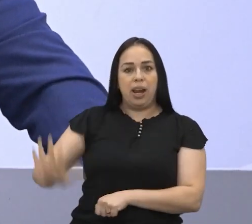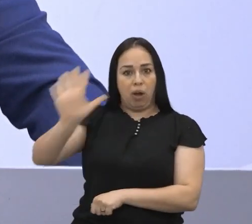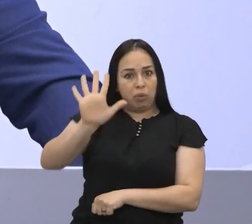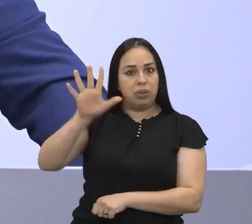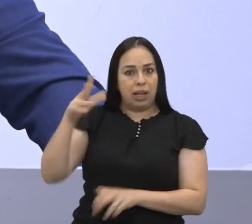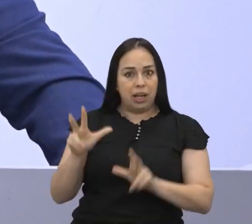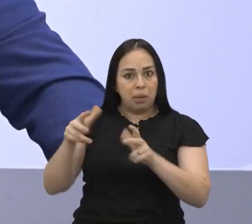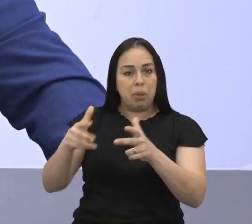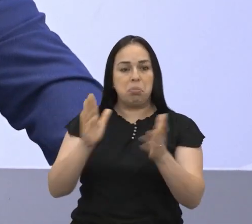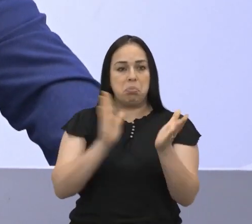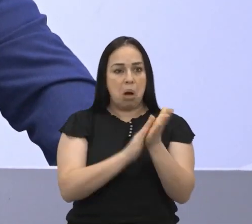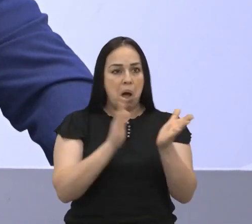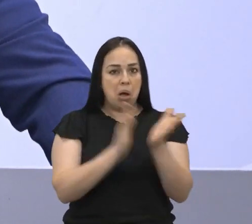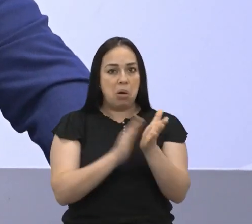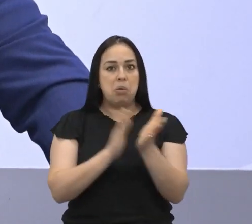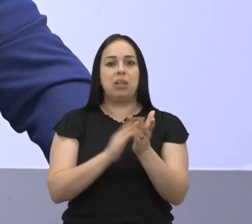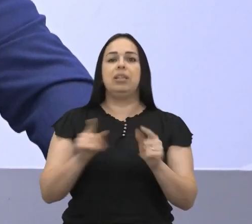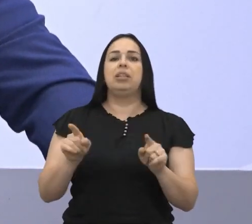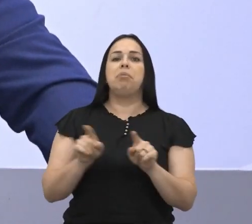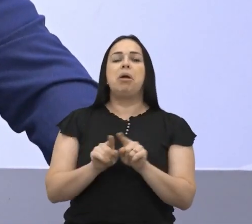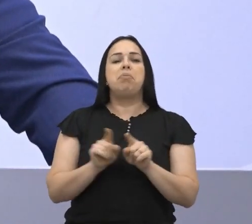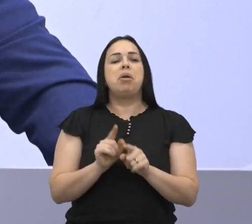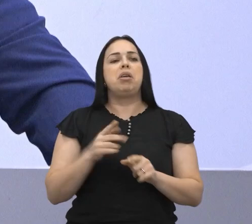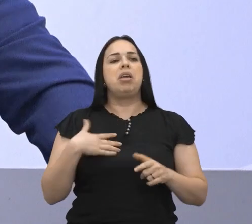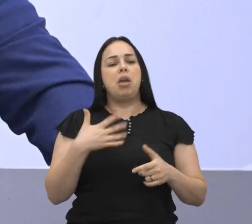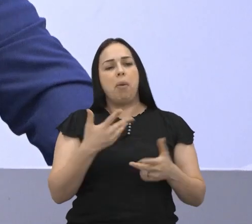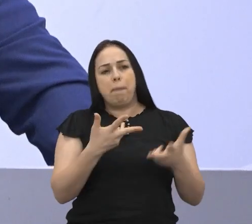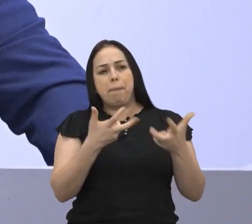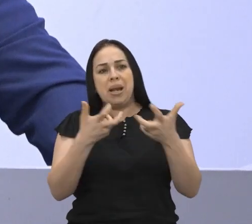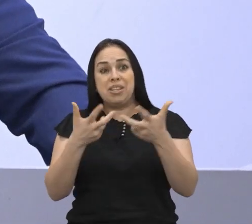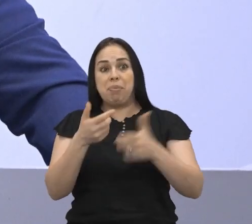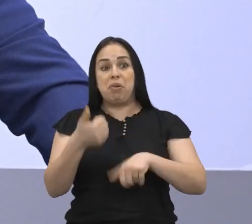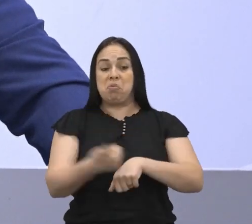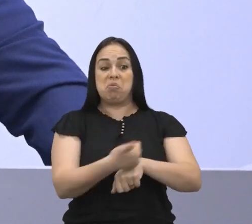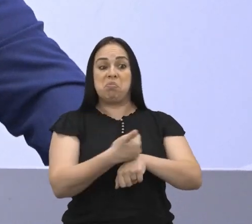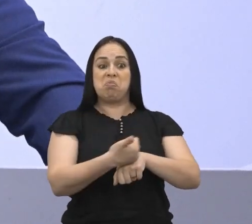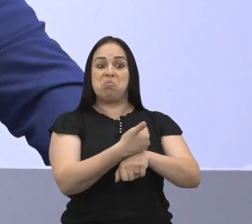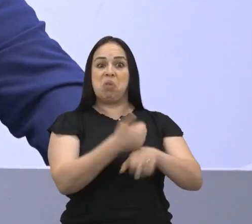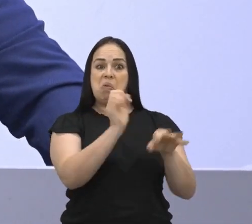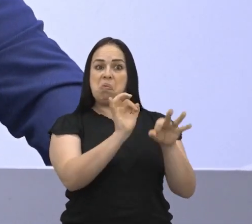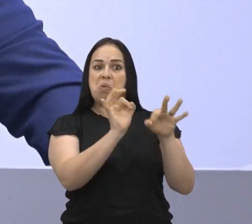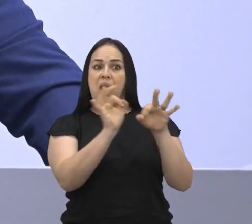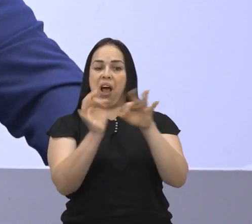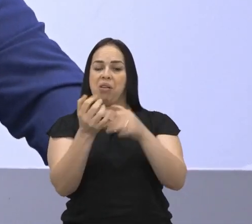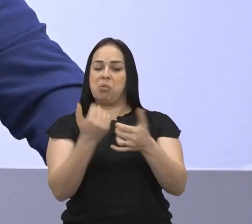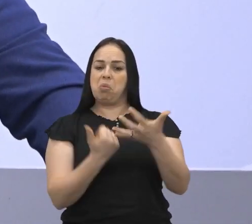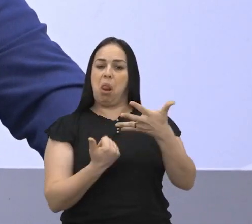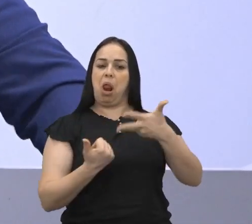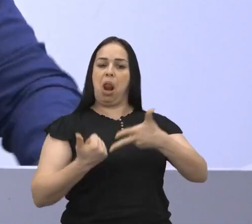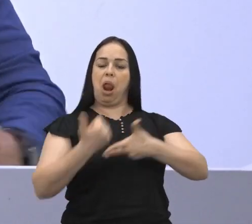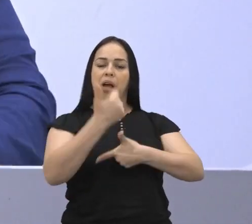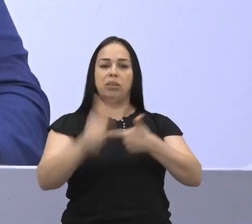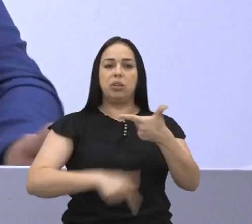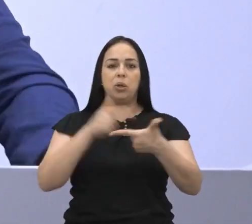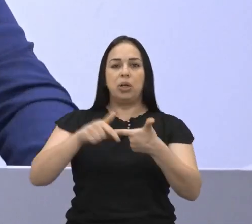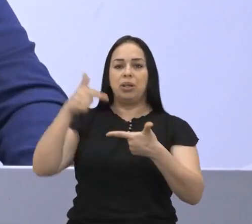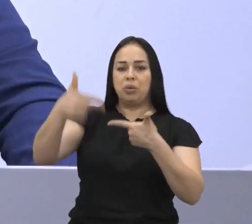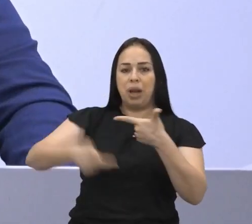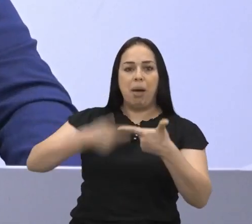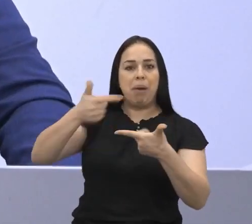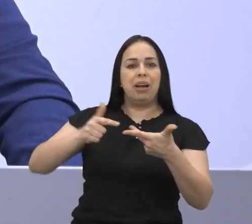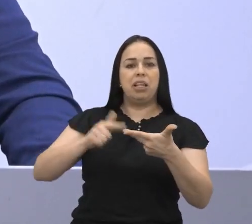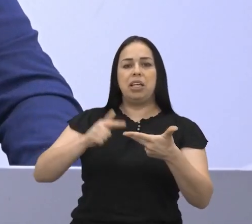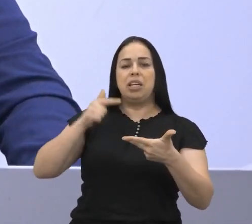os servidores. Eu pude acompanhar o desenvolvimento profissional de vocês, o crescimento, a dedicação e a entrega do dia a